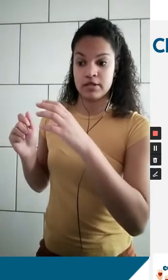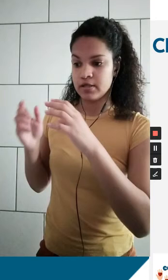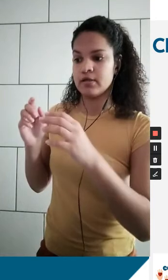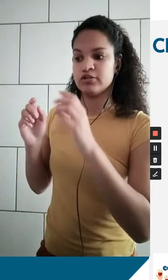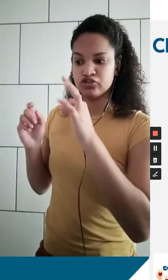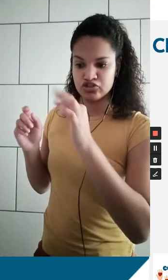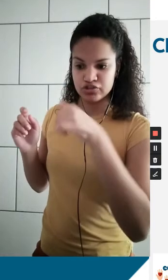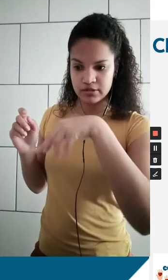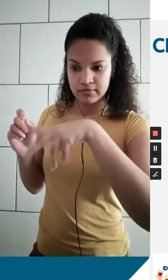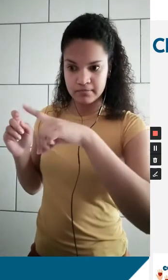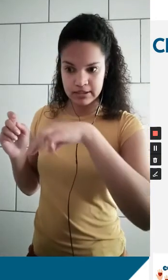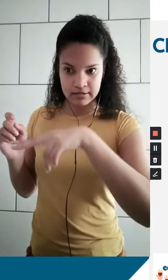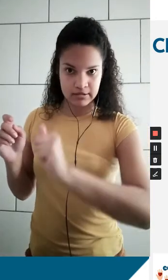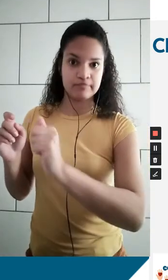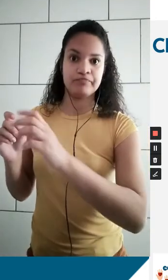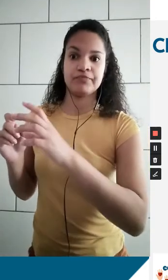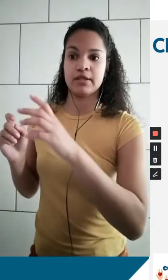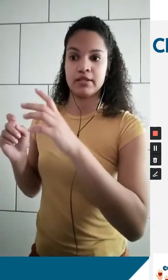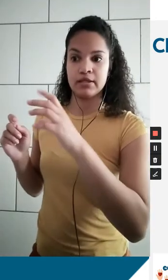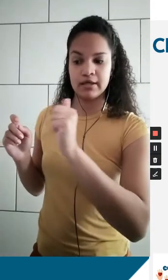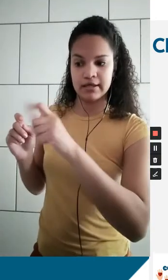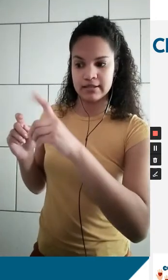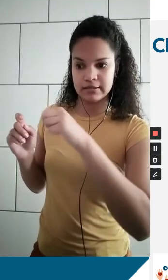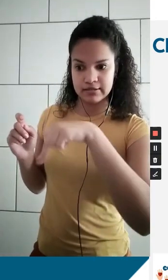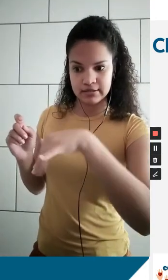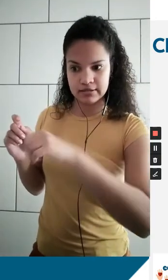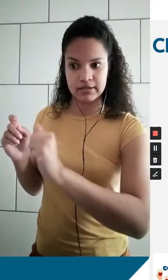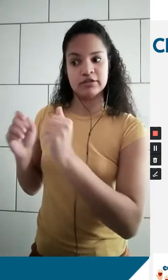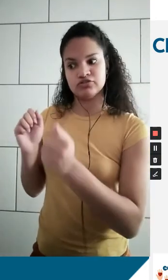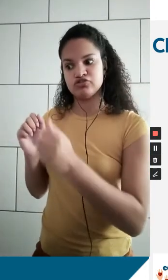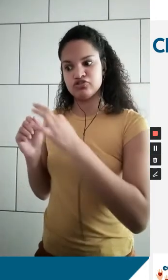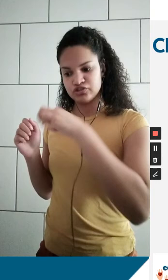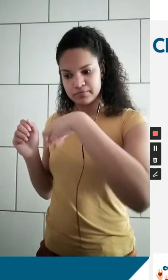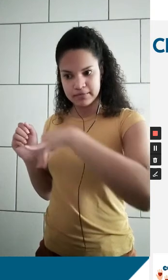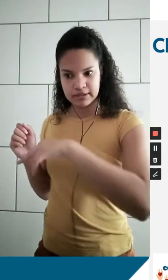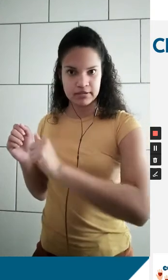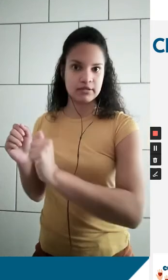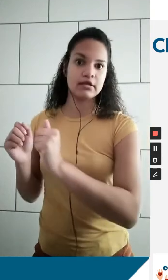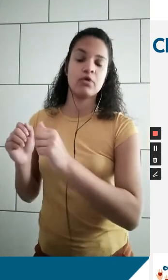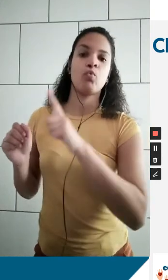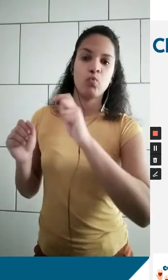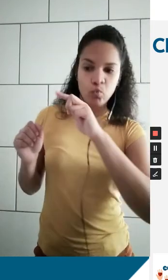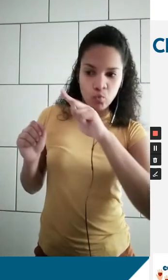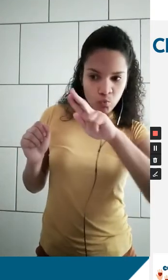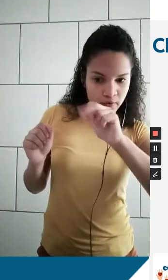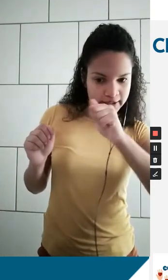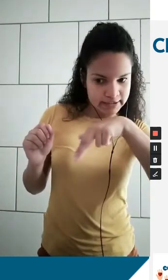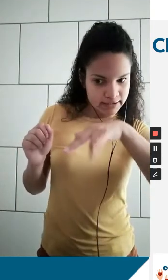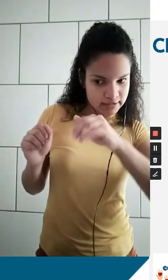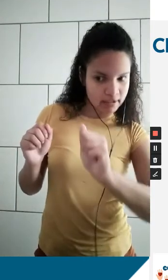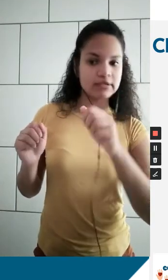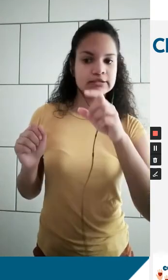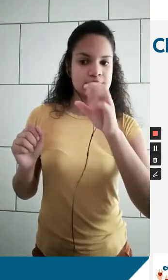sempre este, né? Timina com adenina, citosina e guanina, adenina e timina, guanina e citosina.